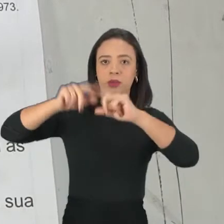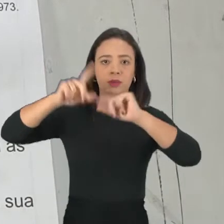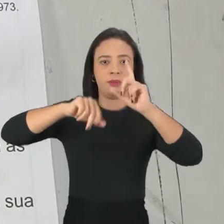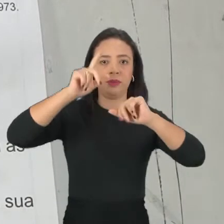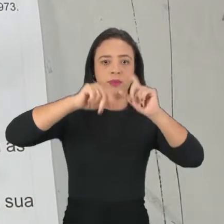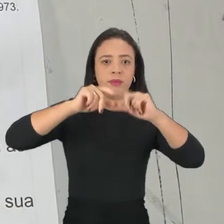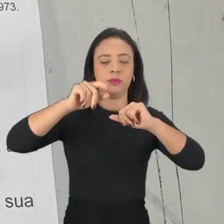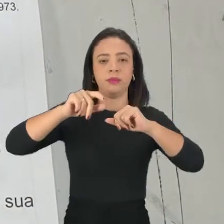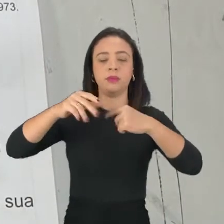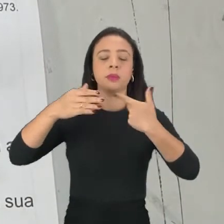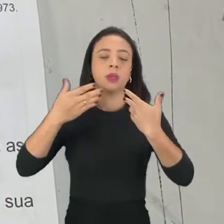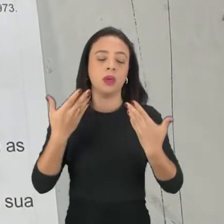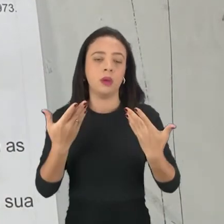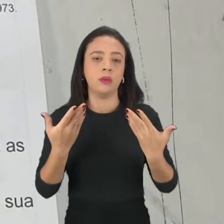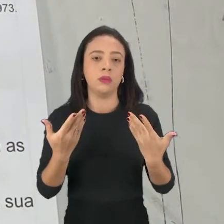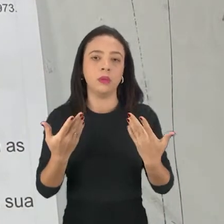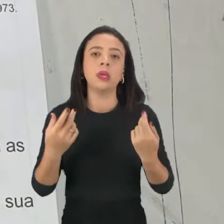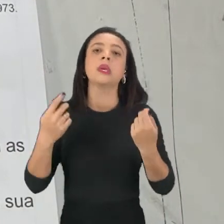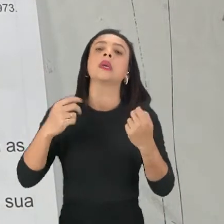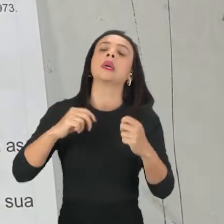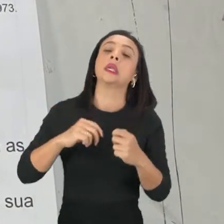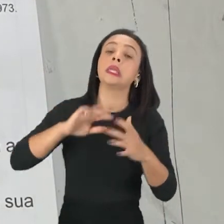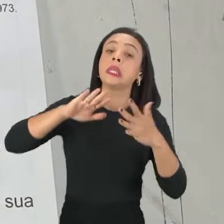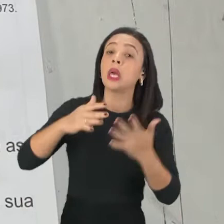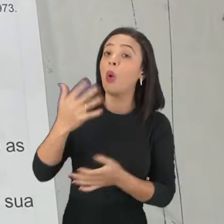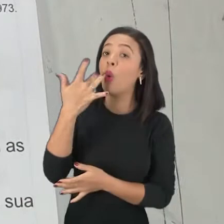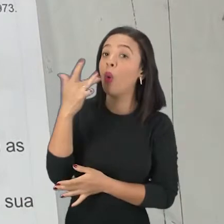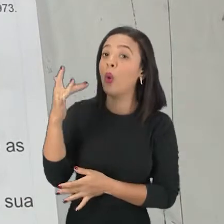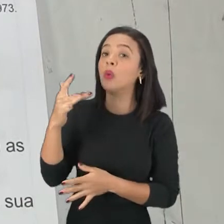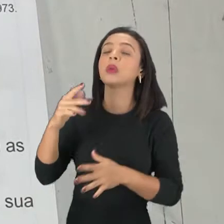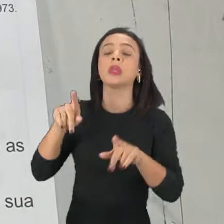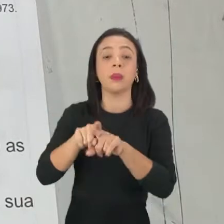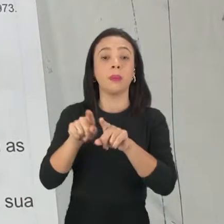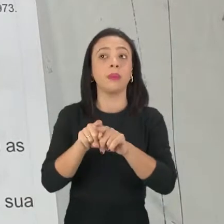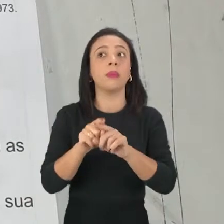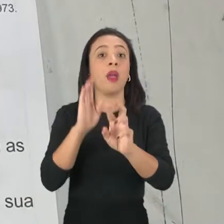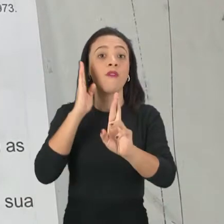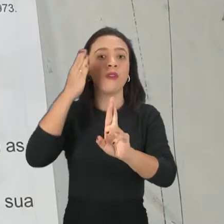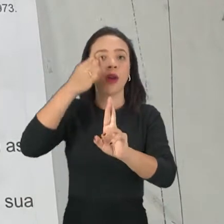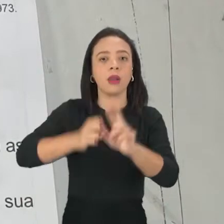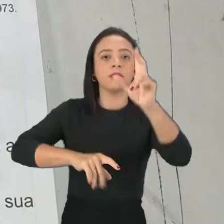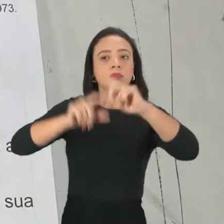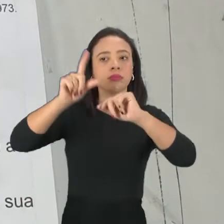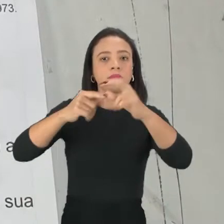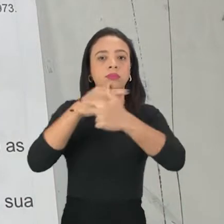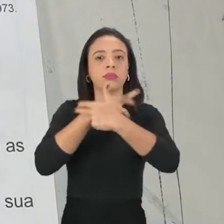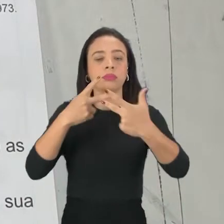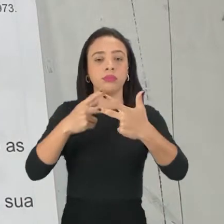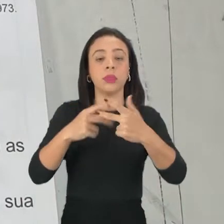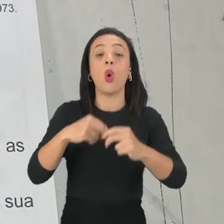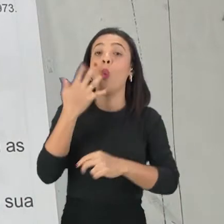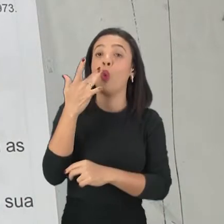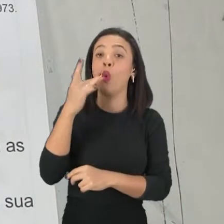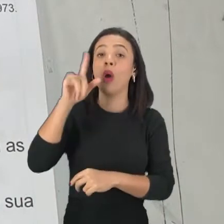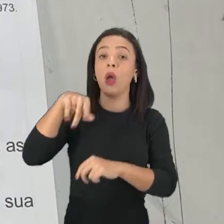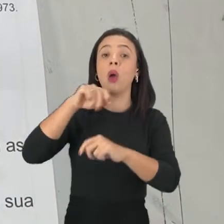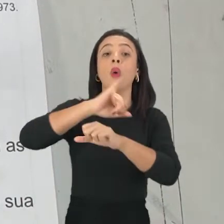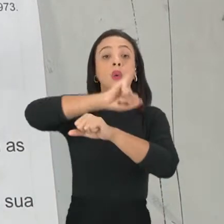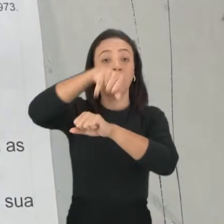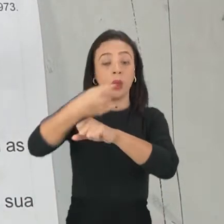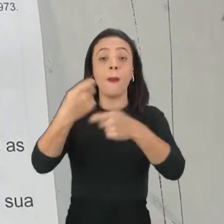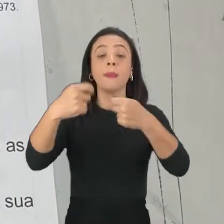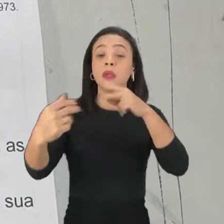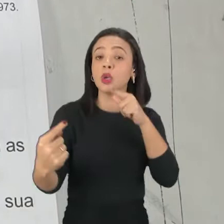isso é mais de uma esse Dourada se refere a elas esse Dourado é que é o adjetivo tem que